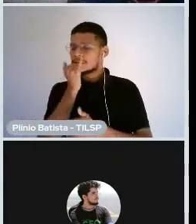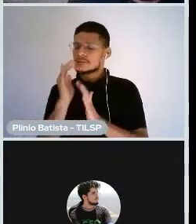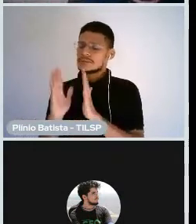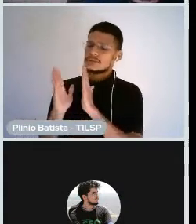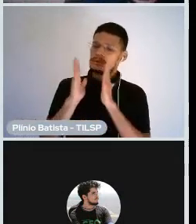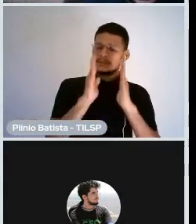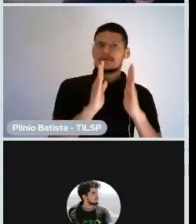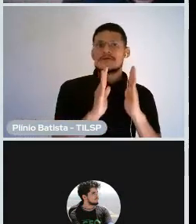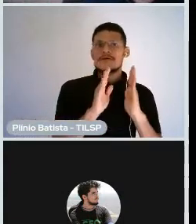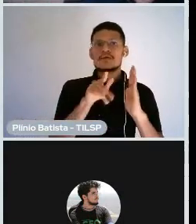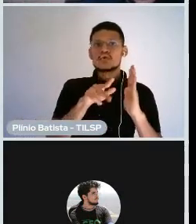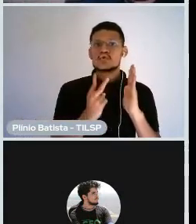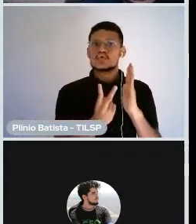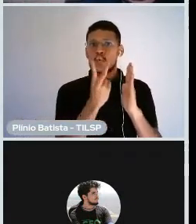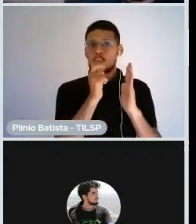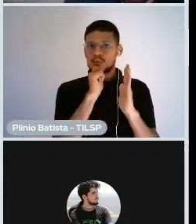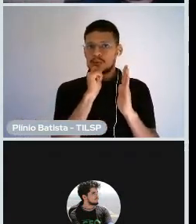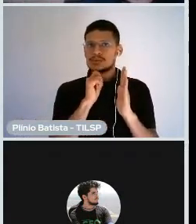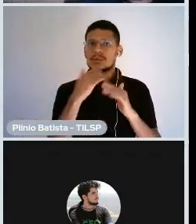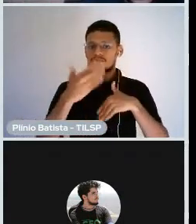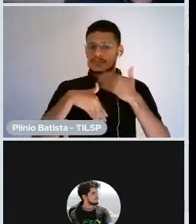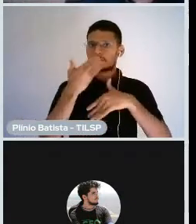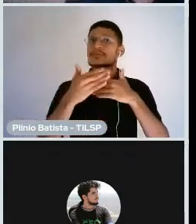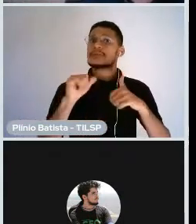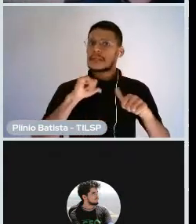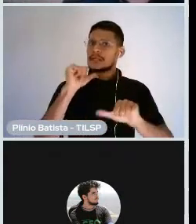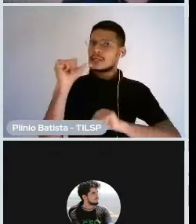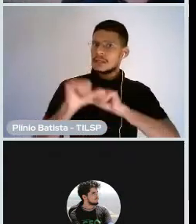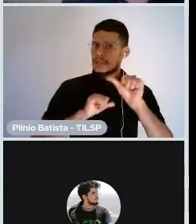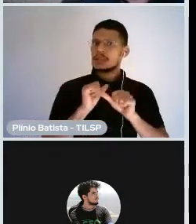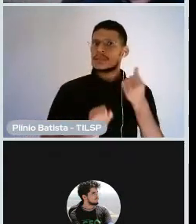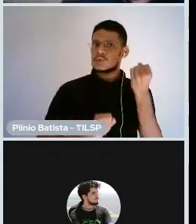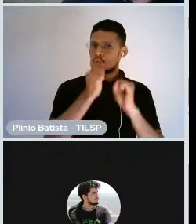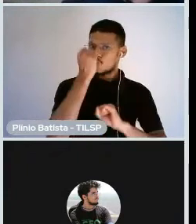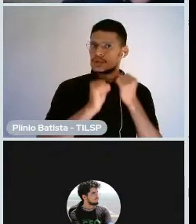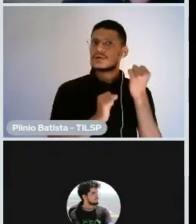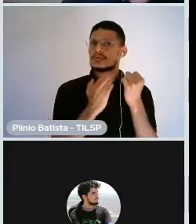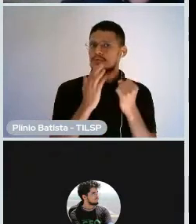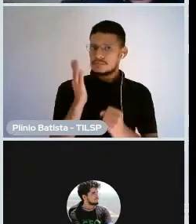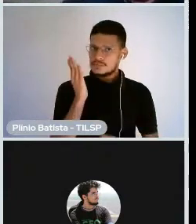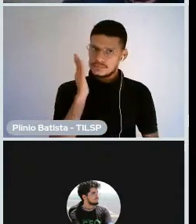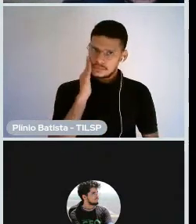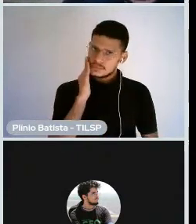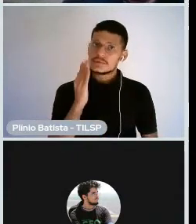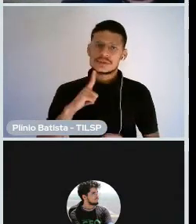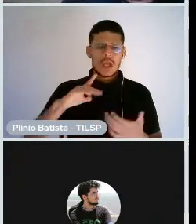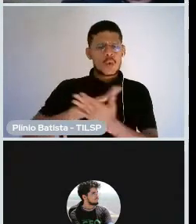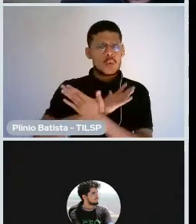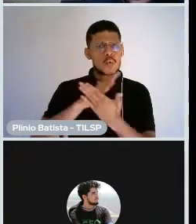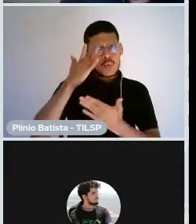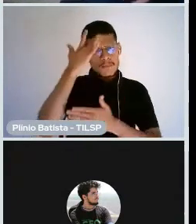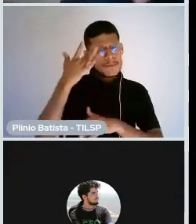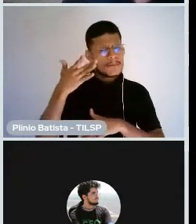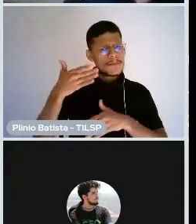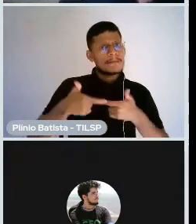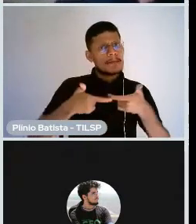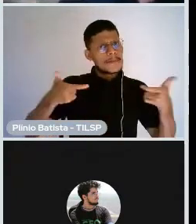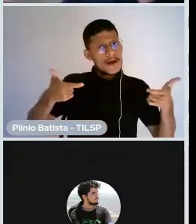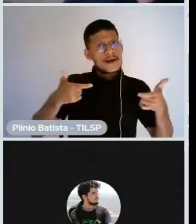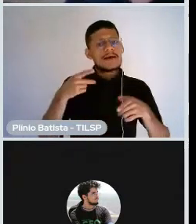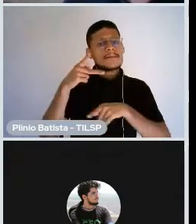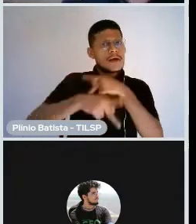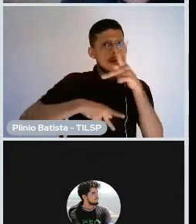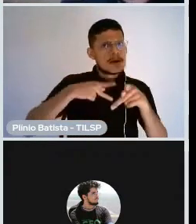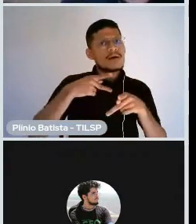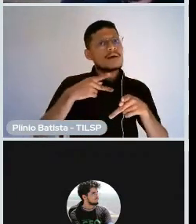as principais revoluções industriais, e aí, querendo ou não, você vai ter mais pessoas trabalhando, né? E aí, quando a gente passa